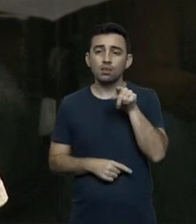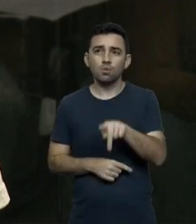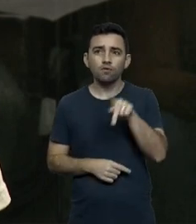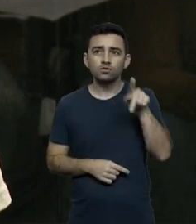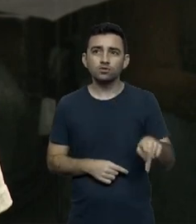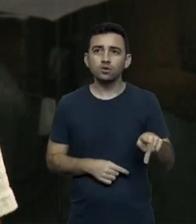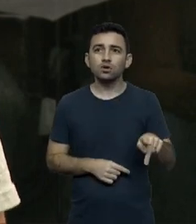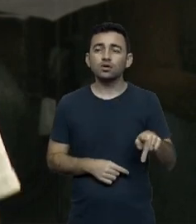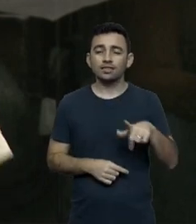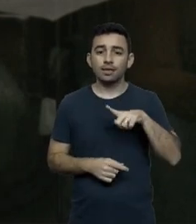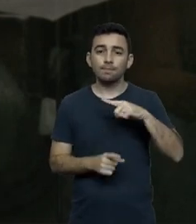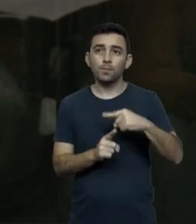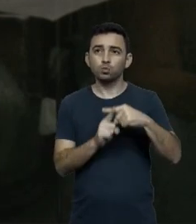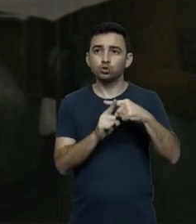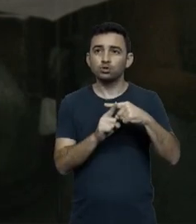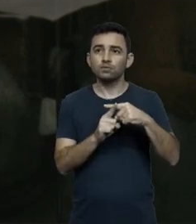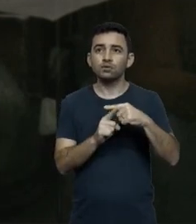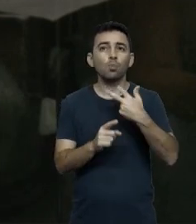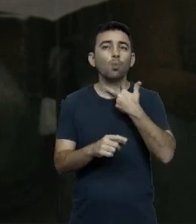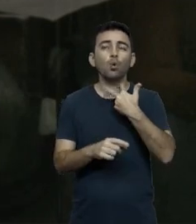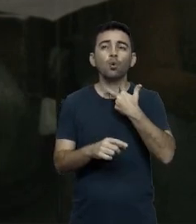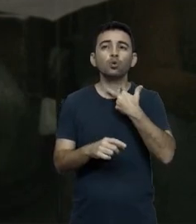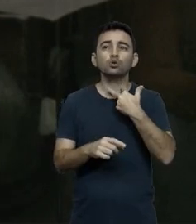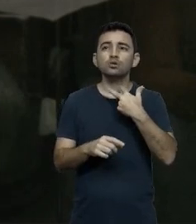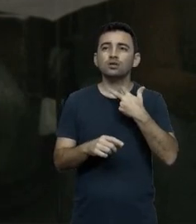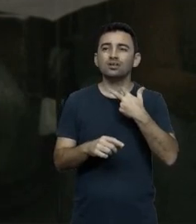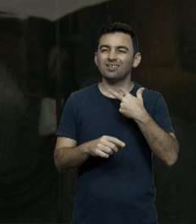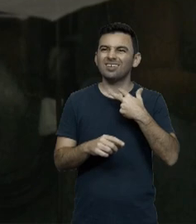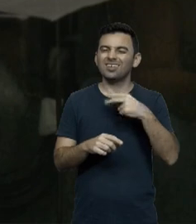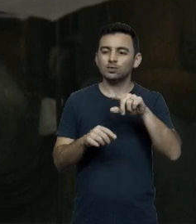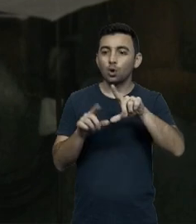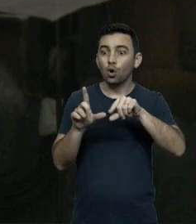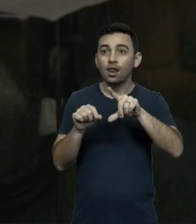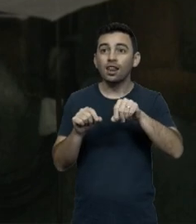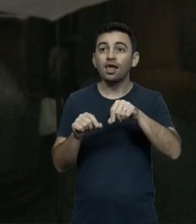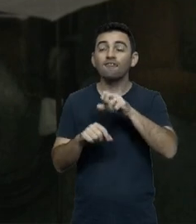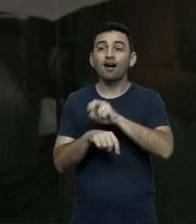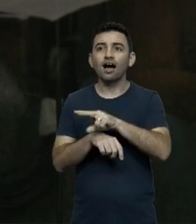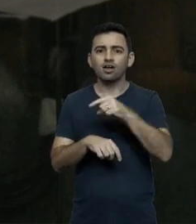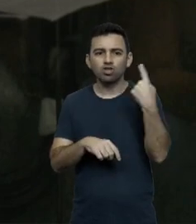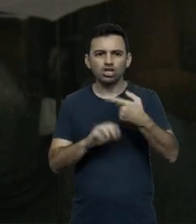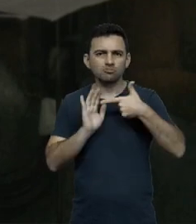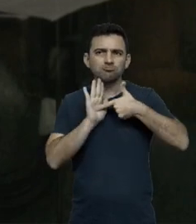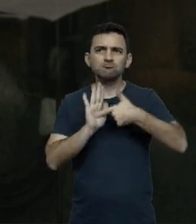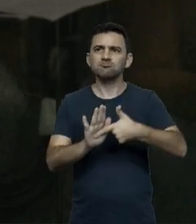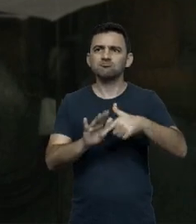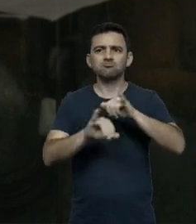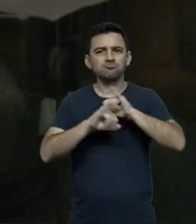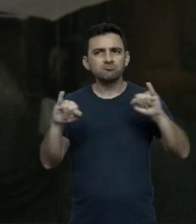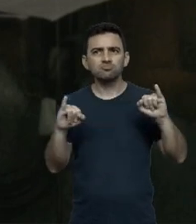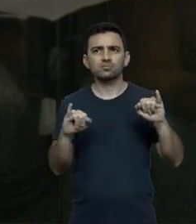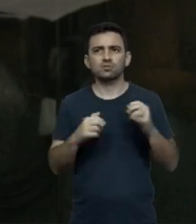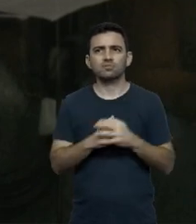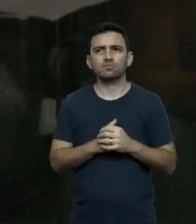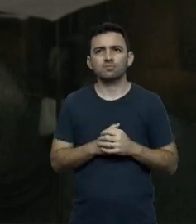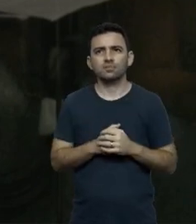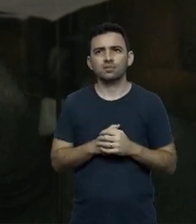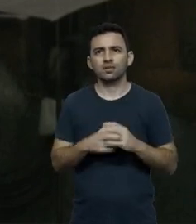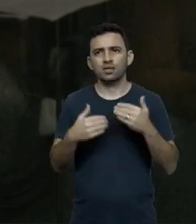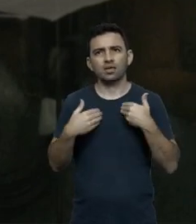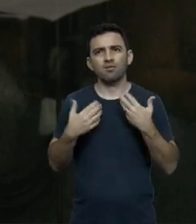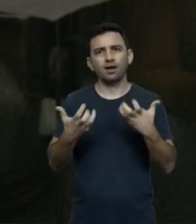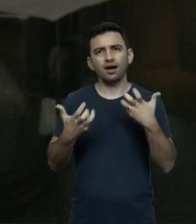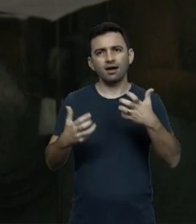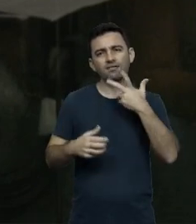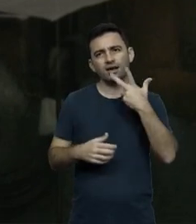positivado não pode escolher a sua vaga e nós denunciamos eu aqui queria falar calmamente